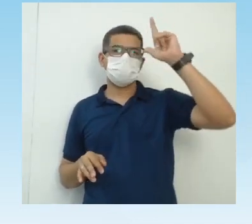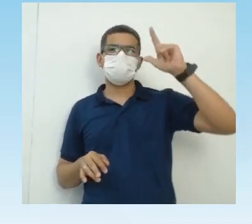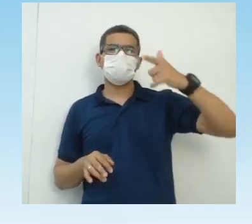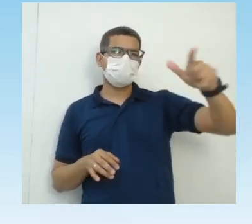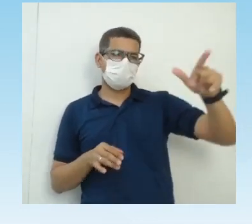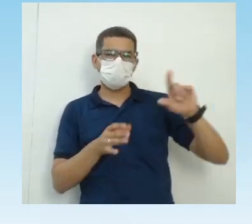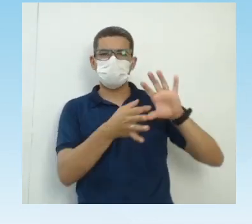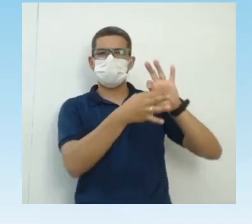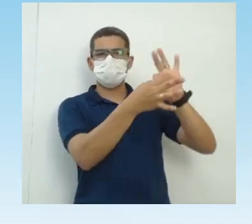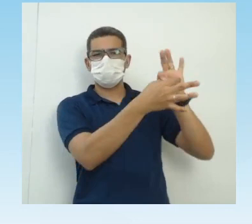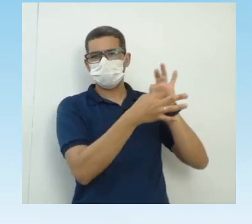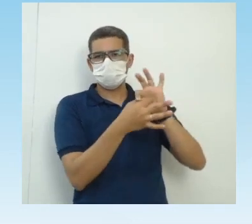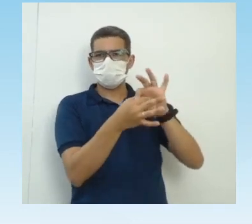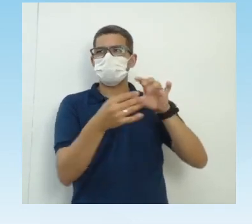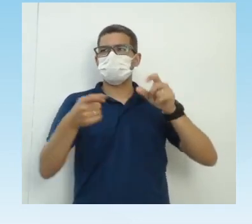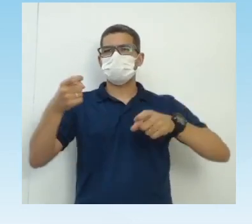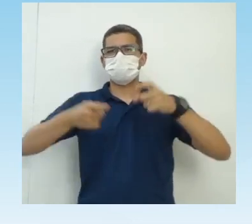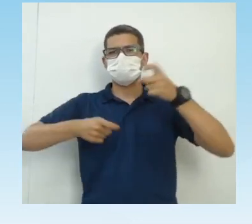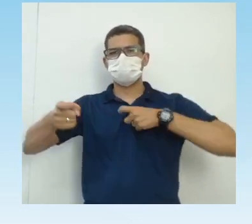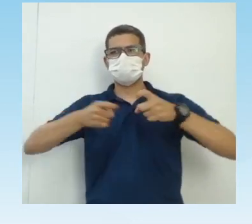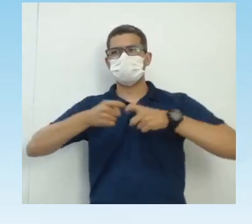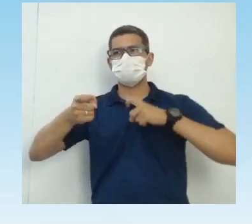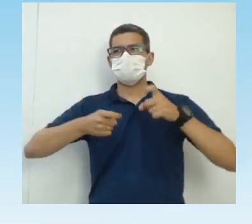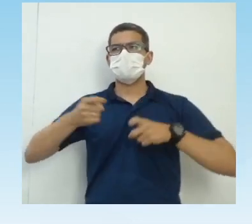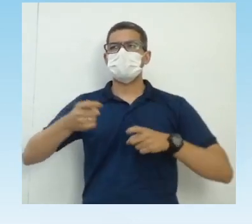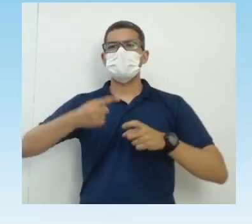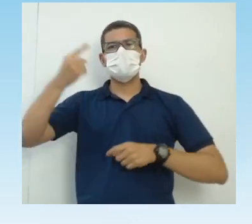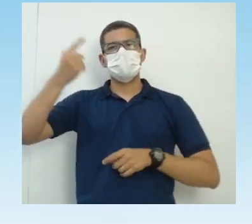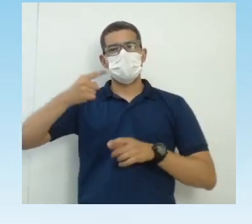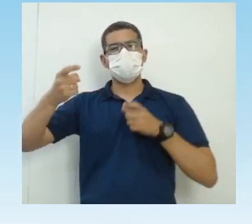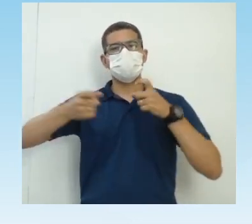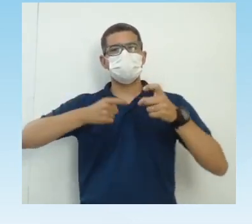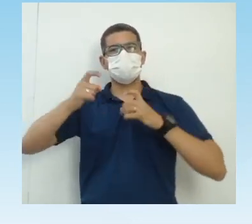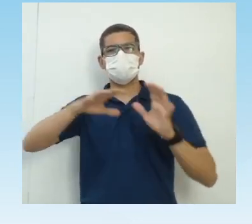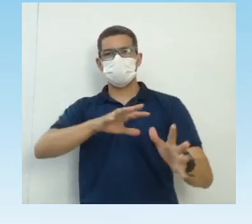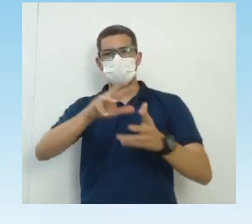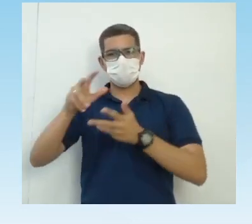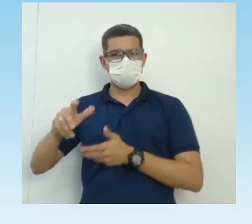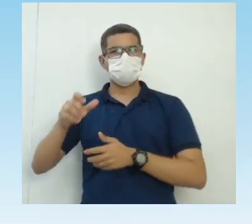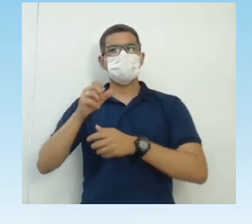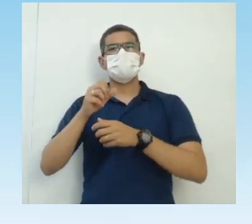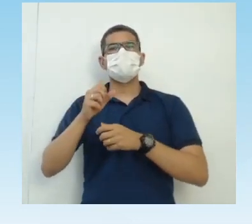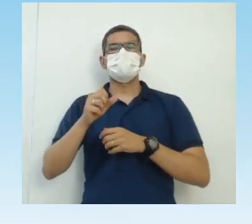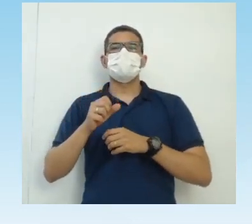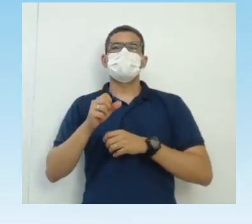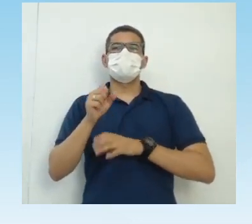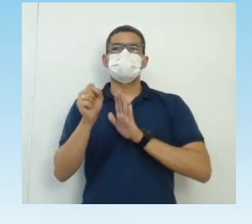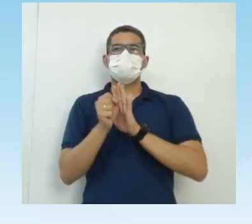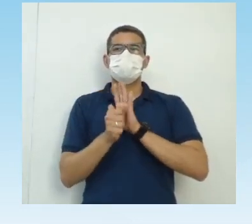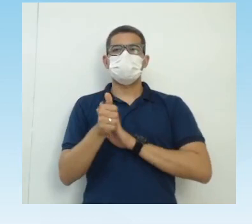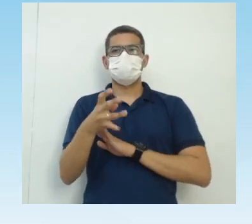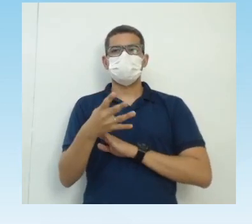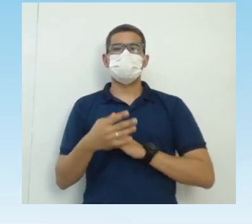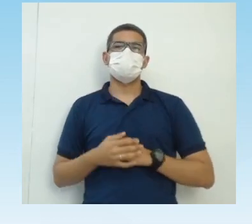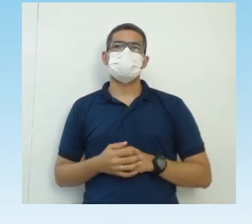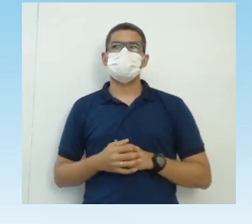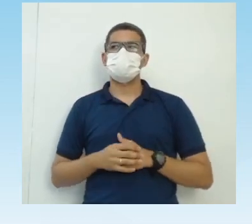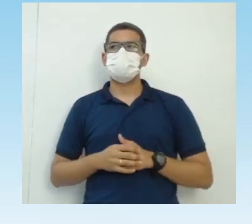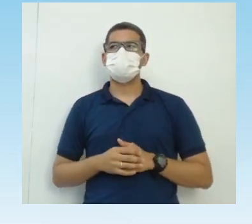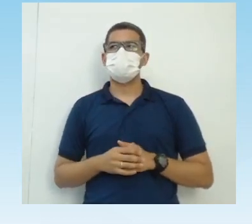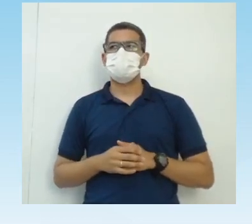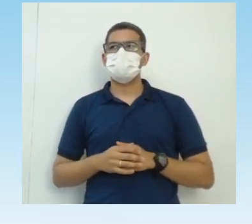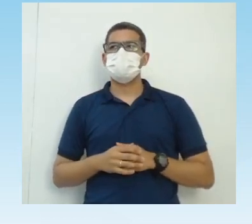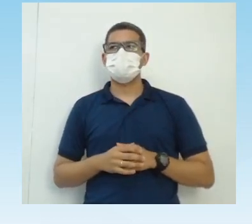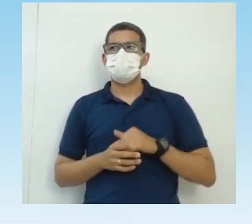para guerrearem na Primeira Guerra Mundial, em 1914. E nesse período, nesse lapso temporal, entre o início